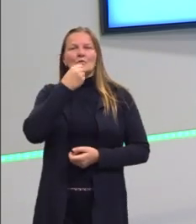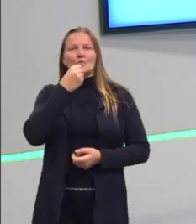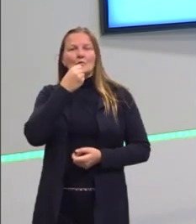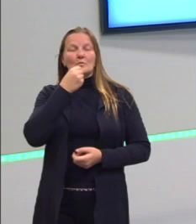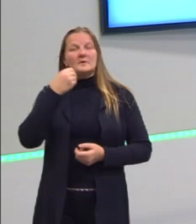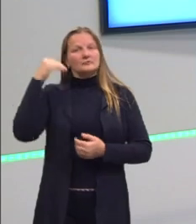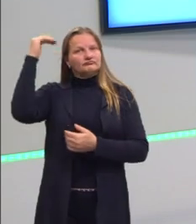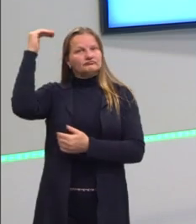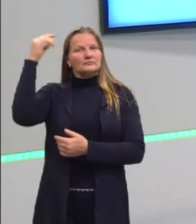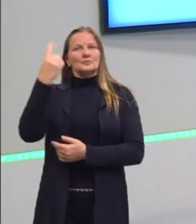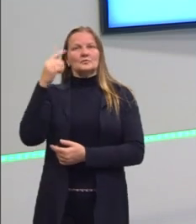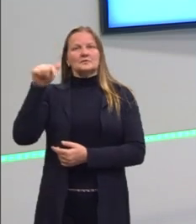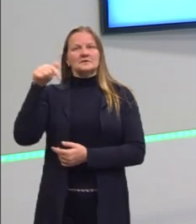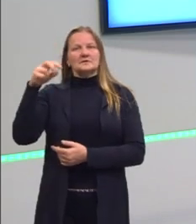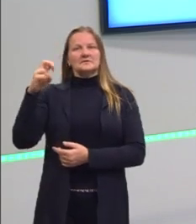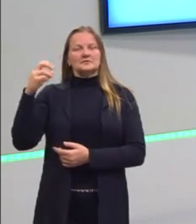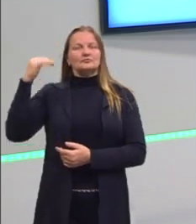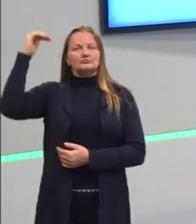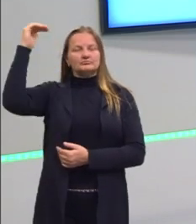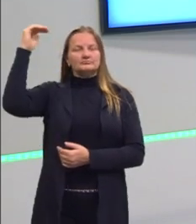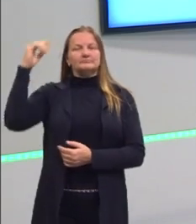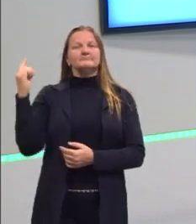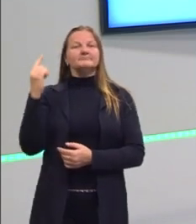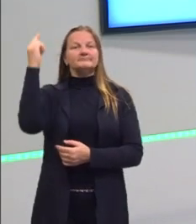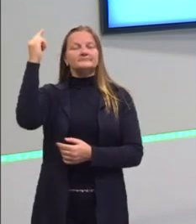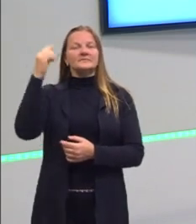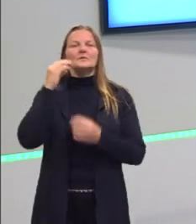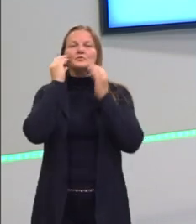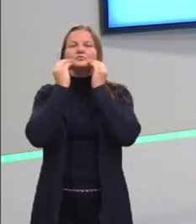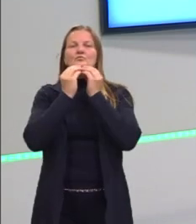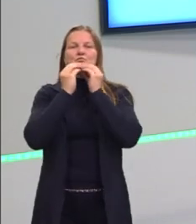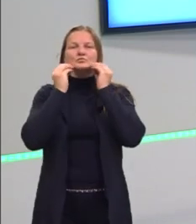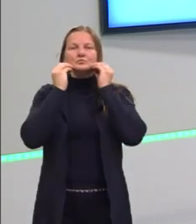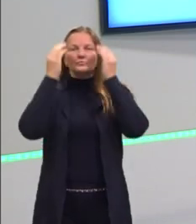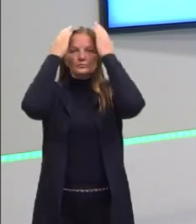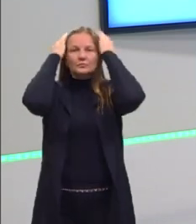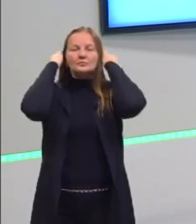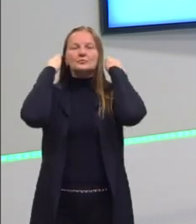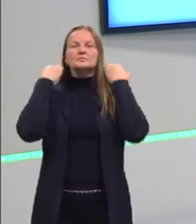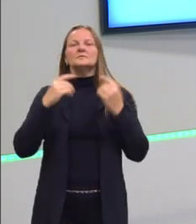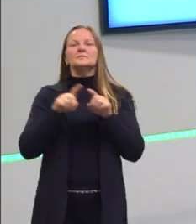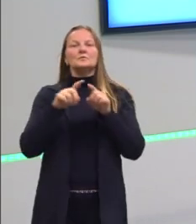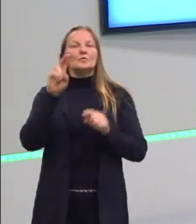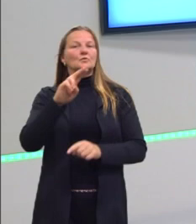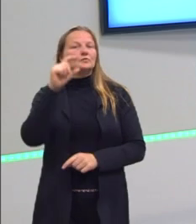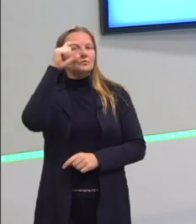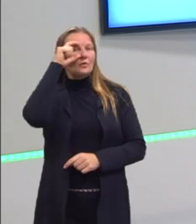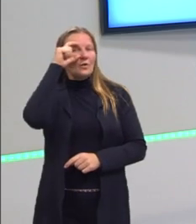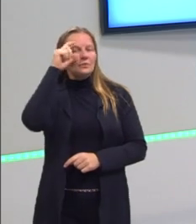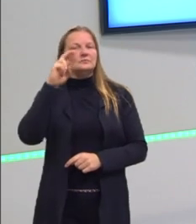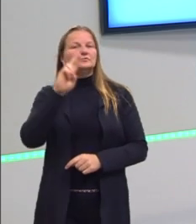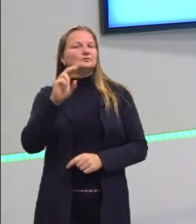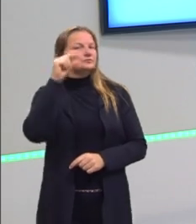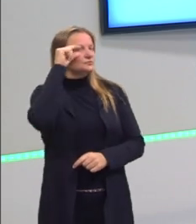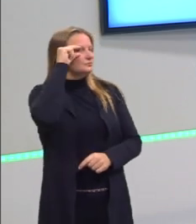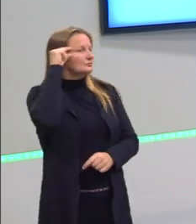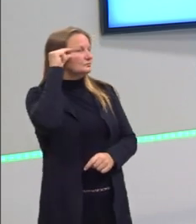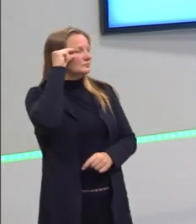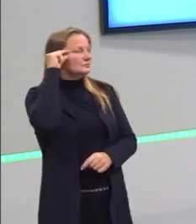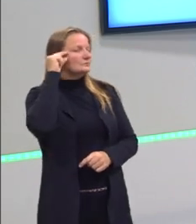1,75 tem o cabelos curtos barba também curta e uso óculos de hastes largas